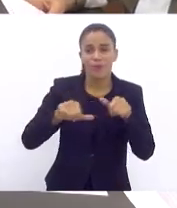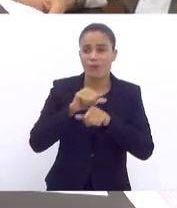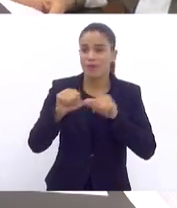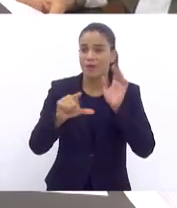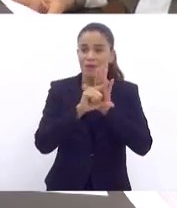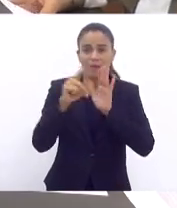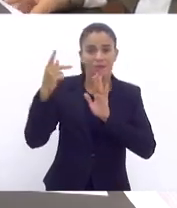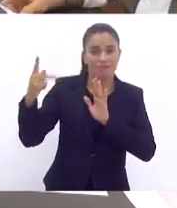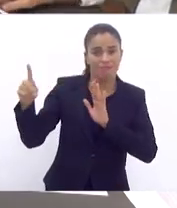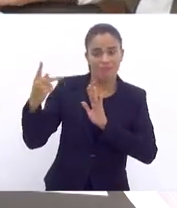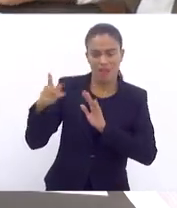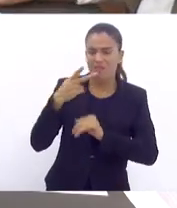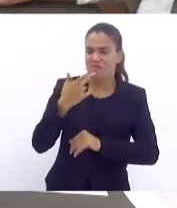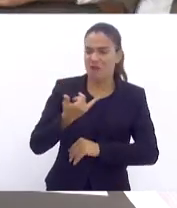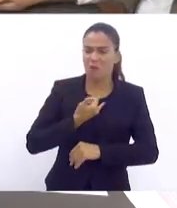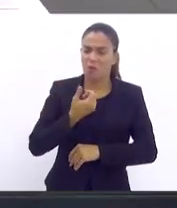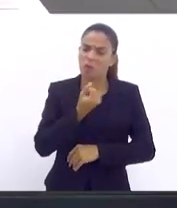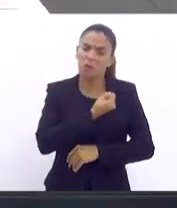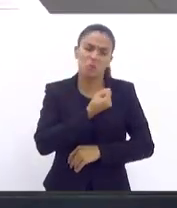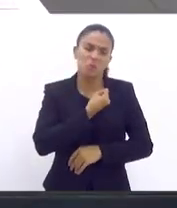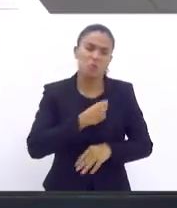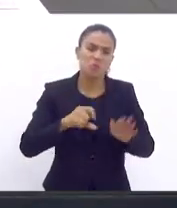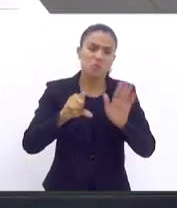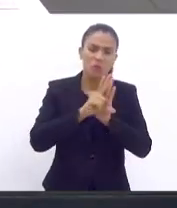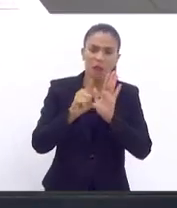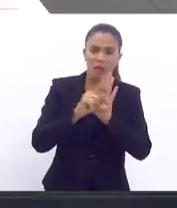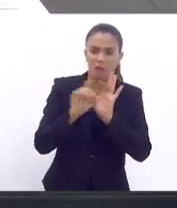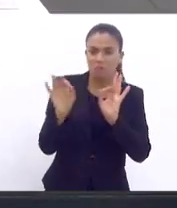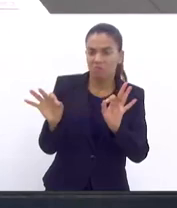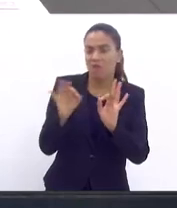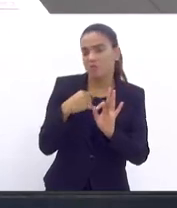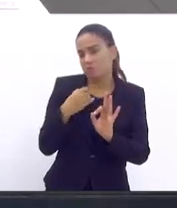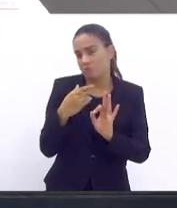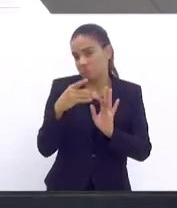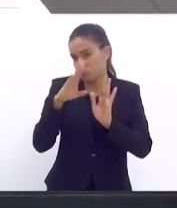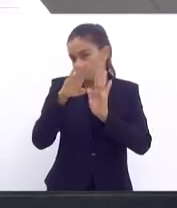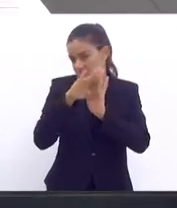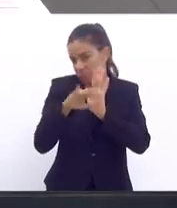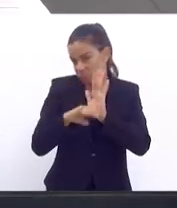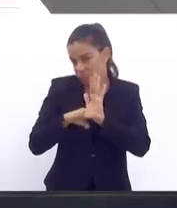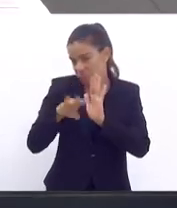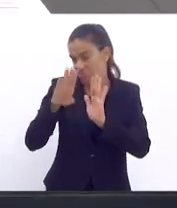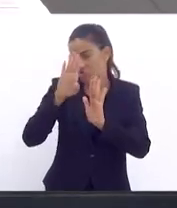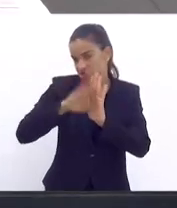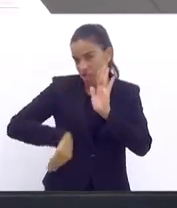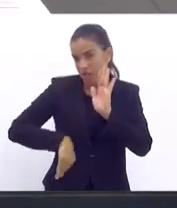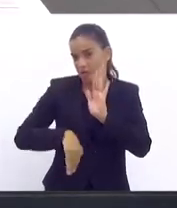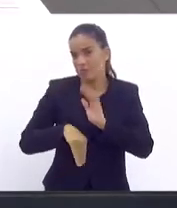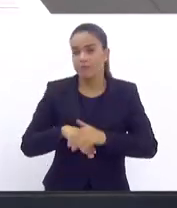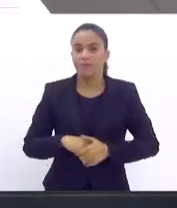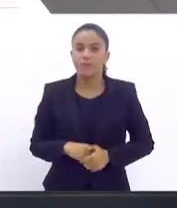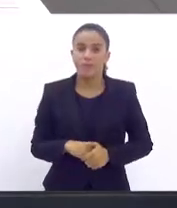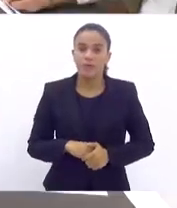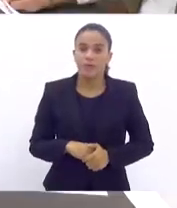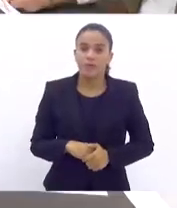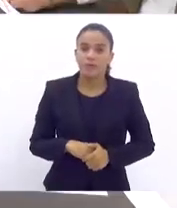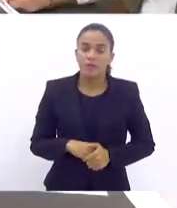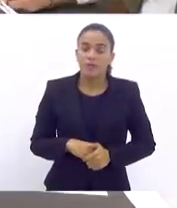citou inclusive o número da lei e eu retirei de palco projeto retirado para deputada Verônica